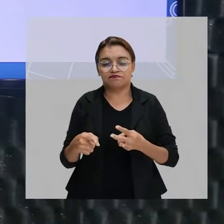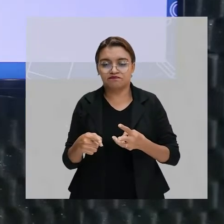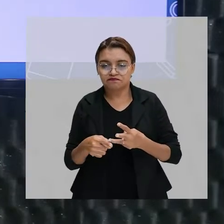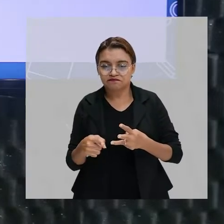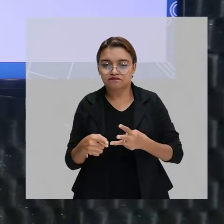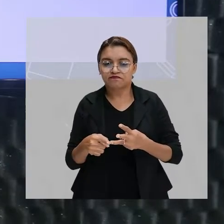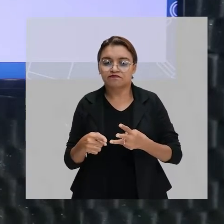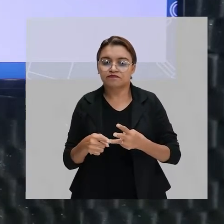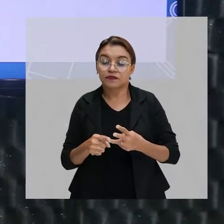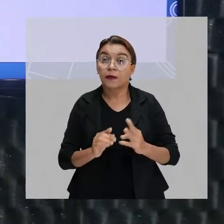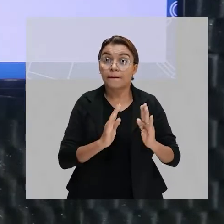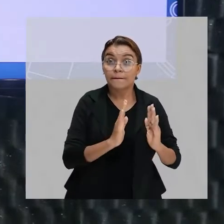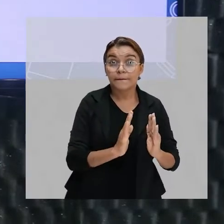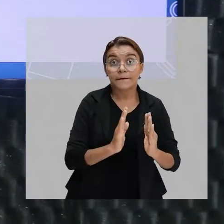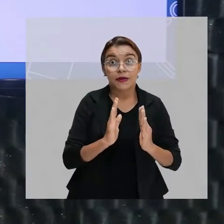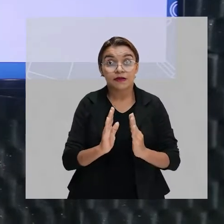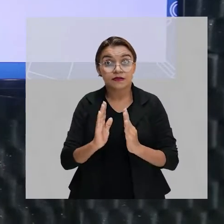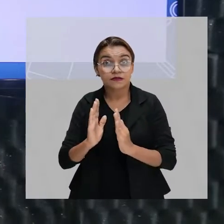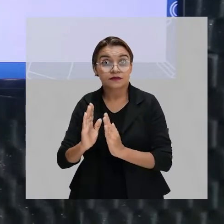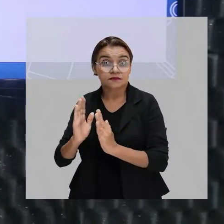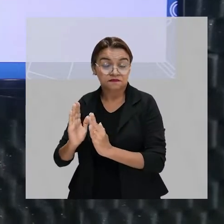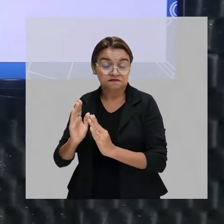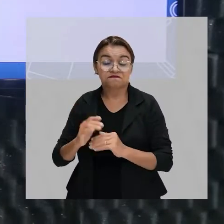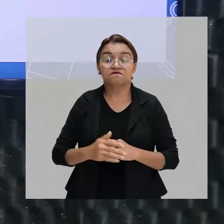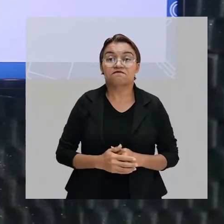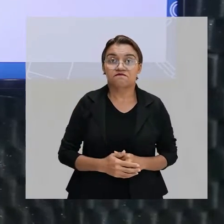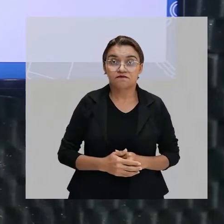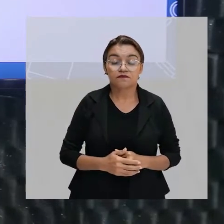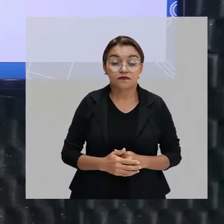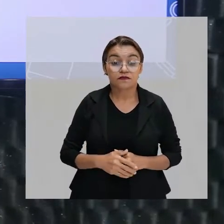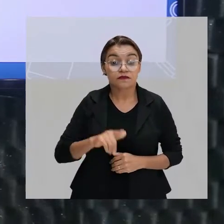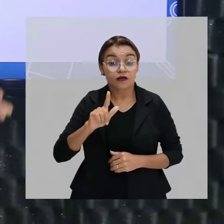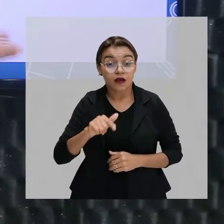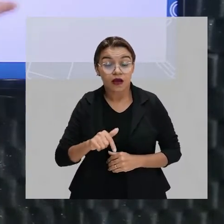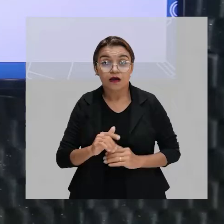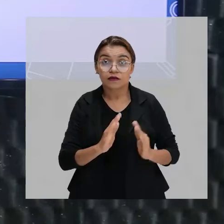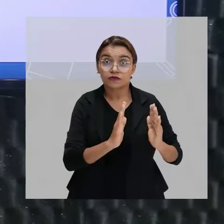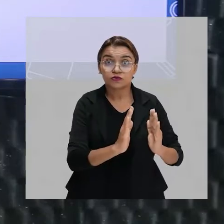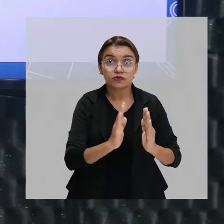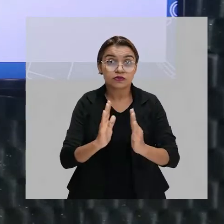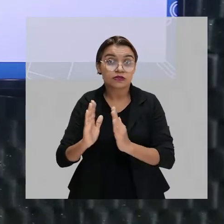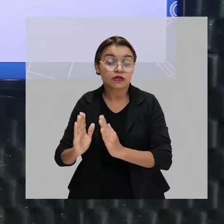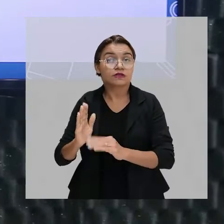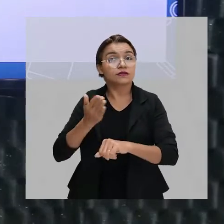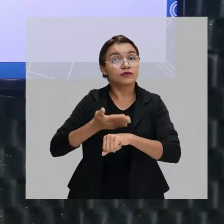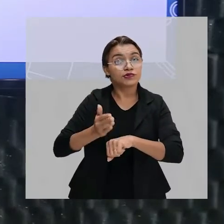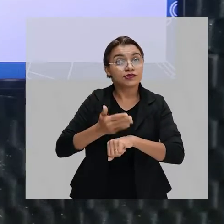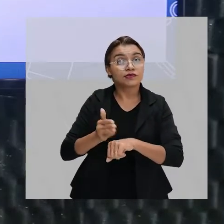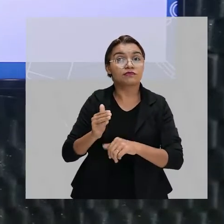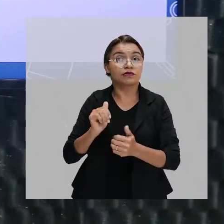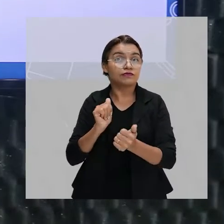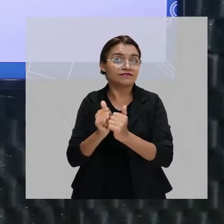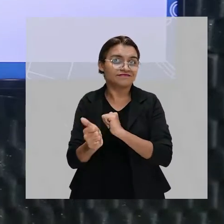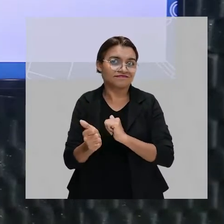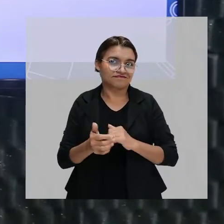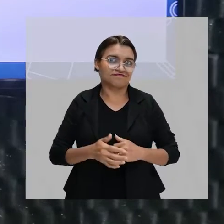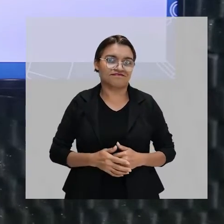que é o pé e pode usar essas são as fases do treinamento esportivo